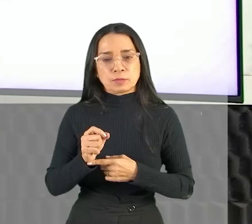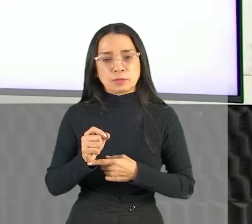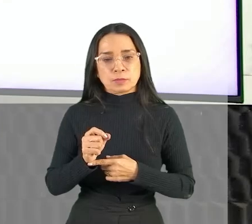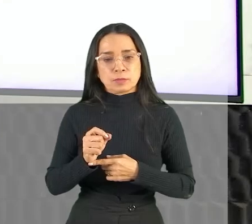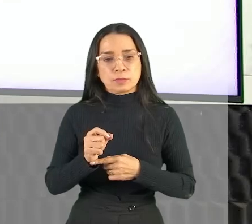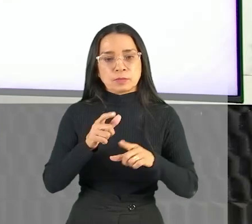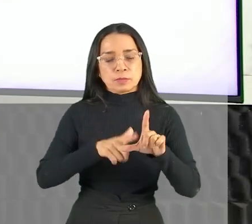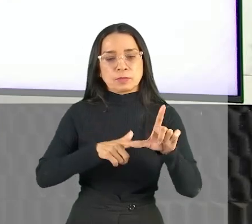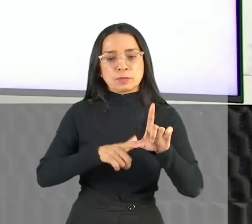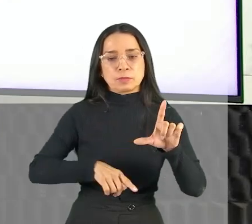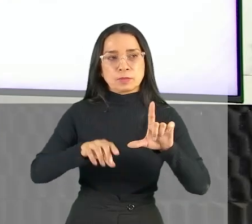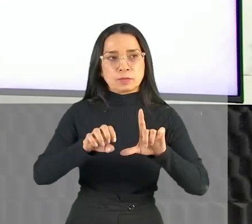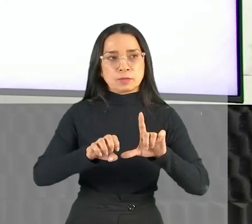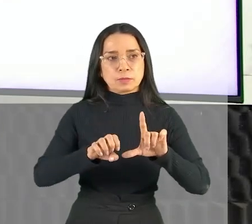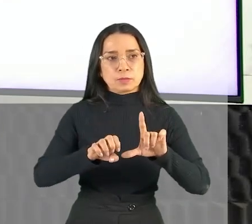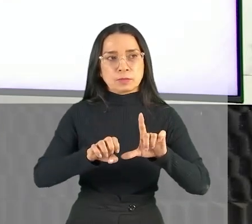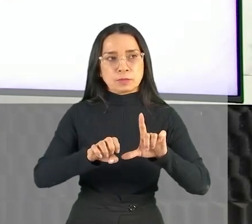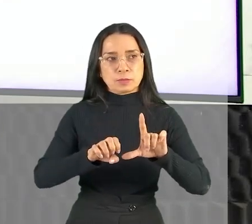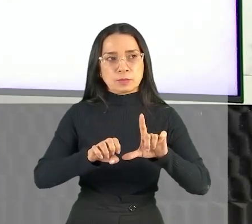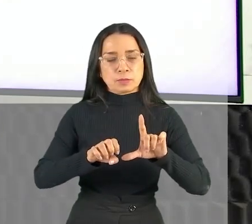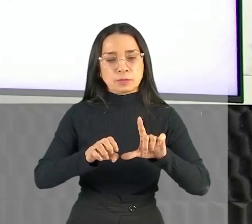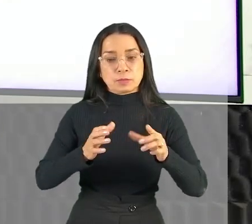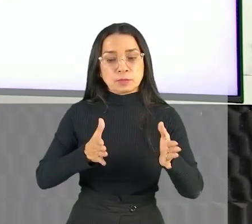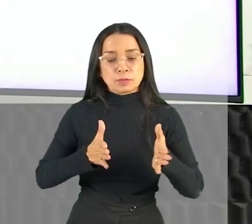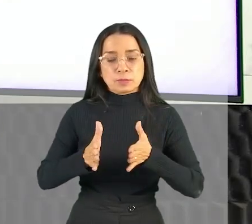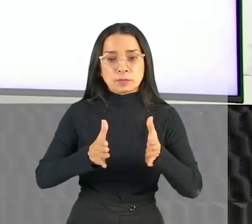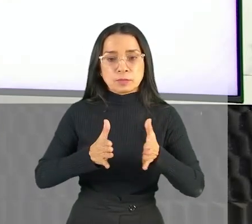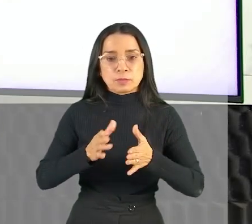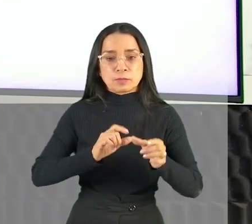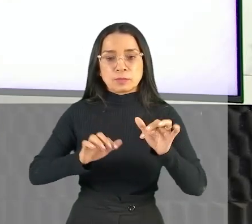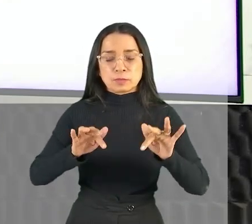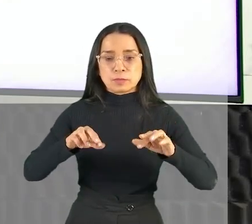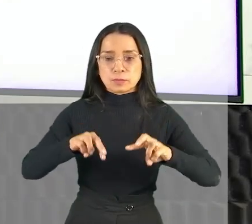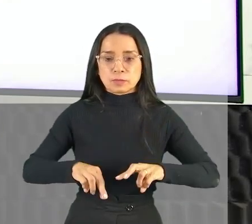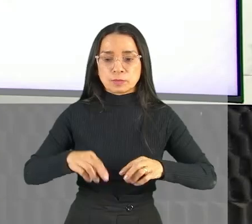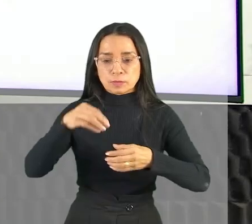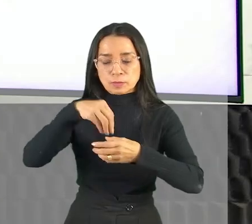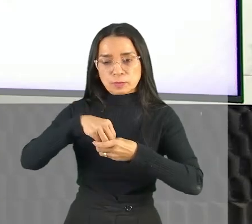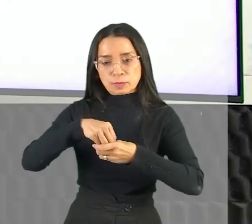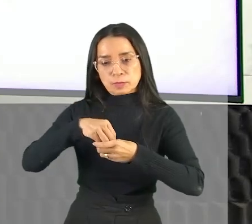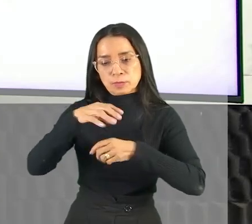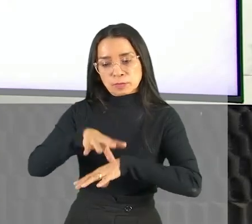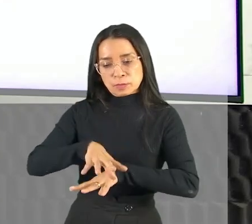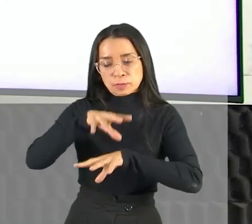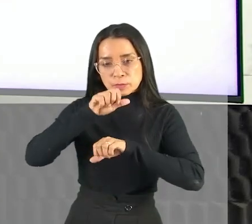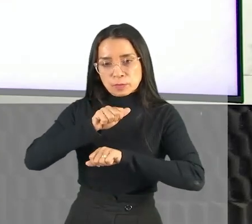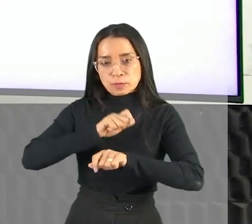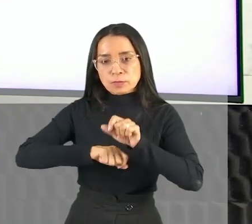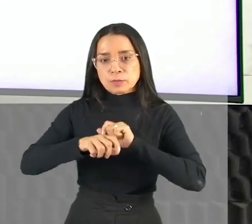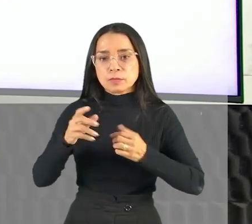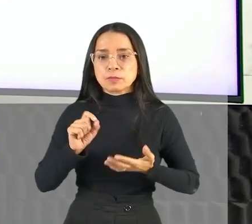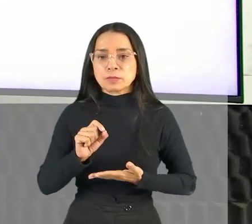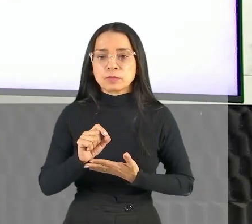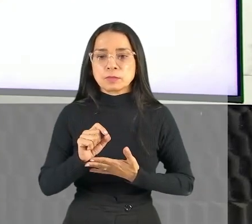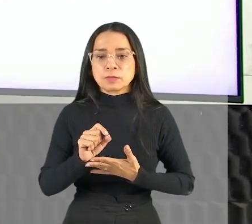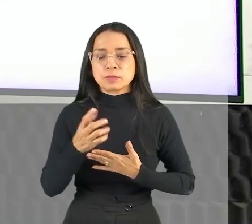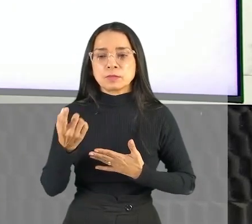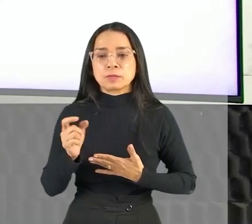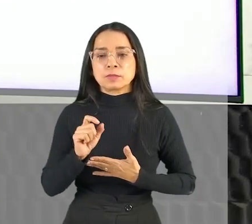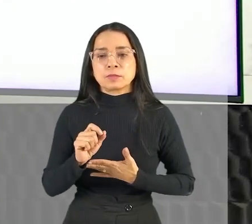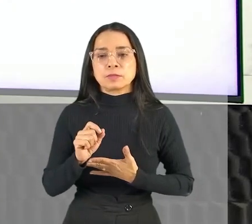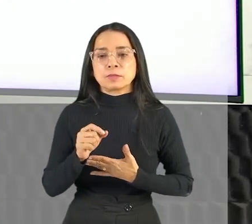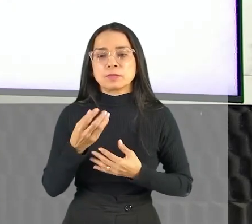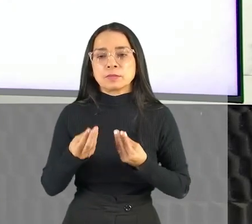fosforilação oxidativa, ela é uma fase, é a fase final dentro da respiração, né? Então, ela